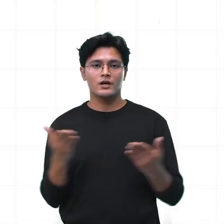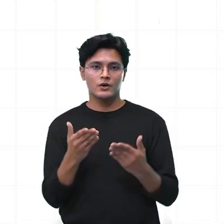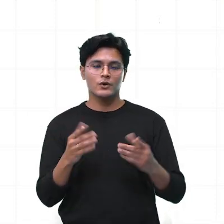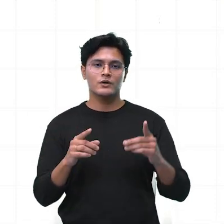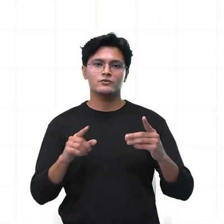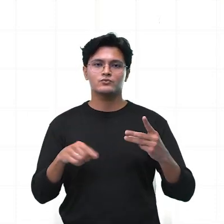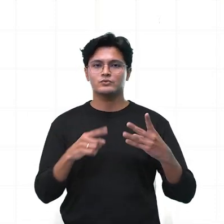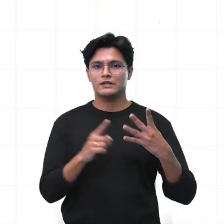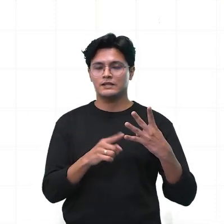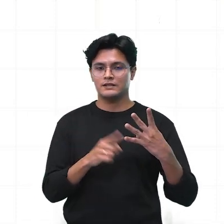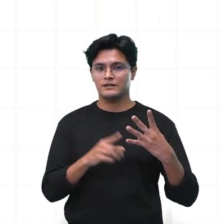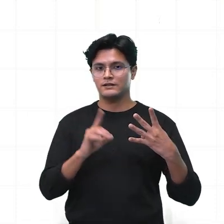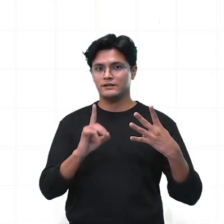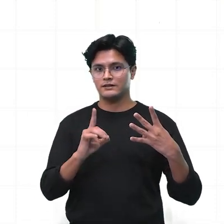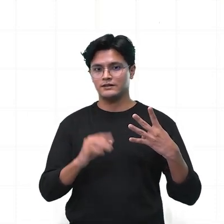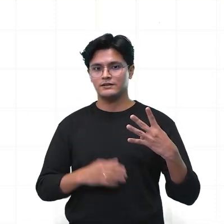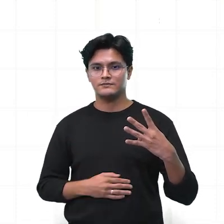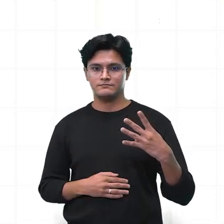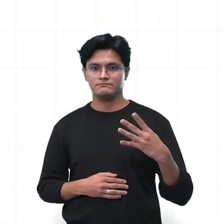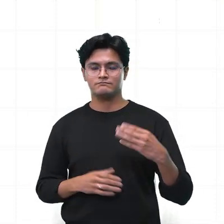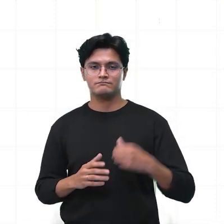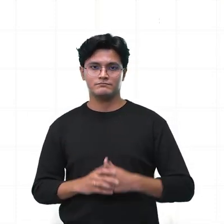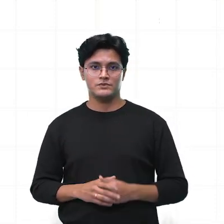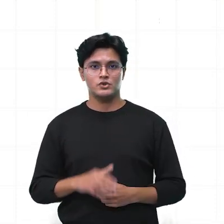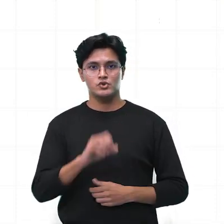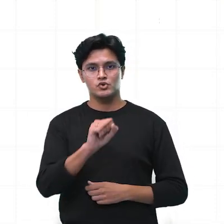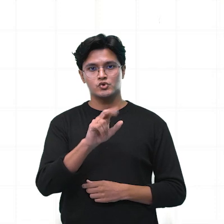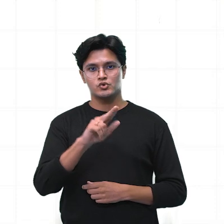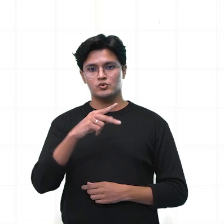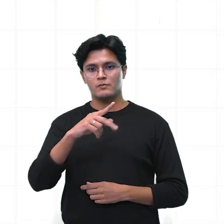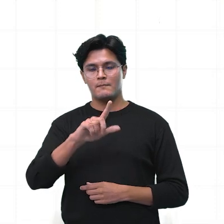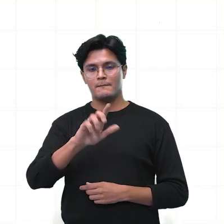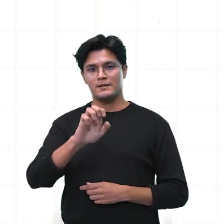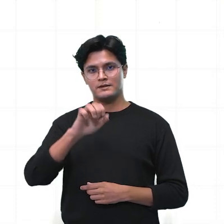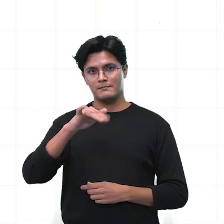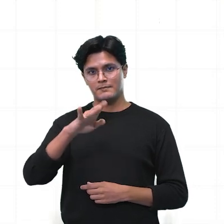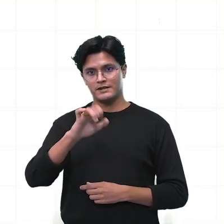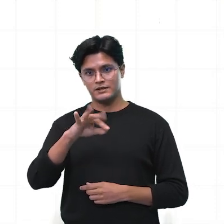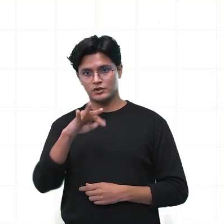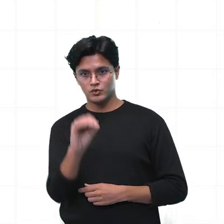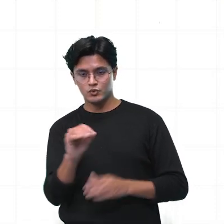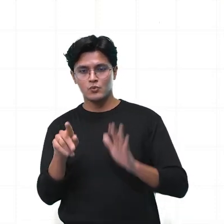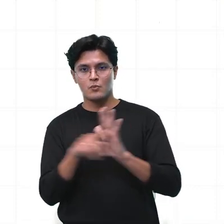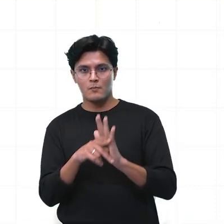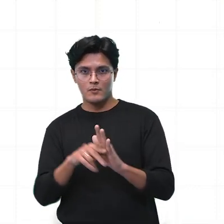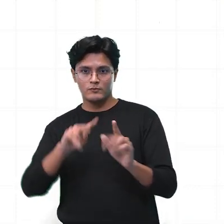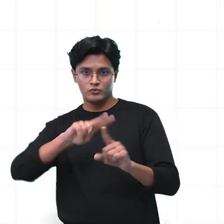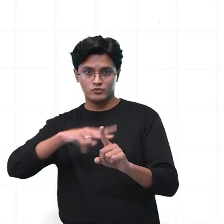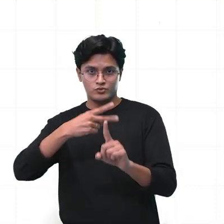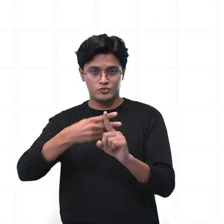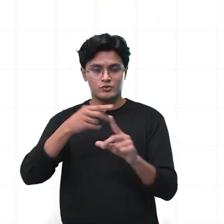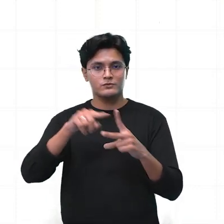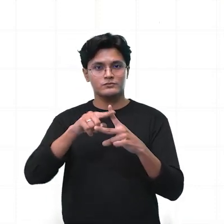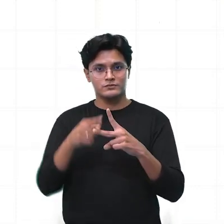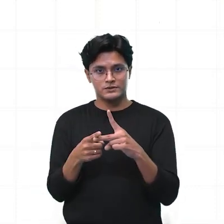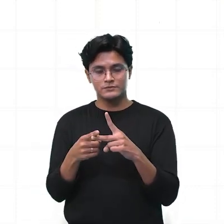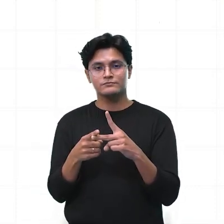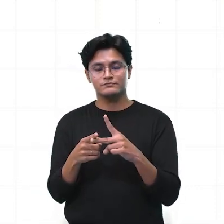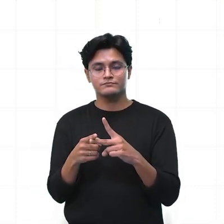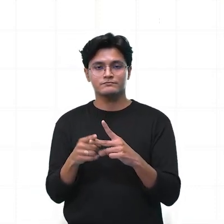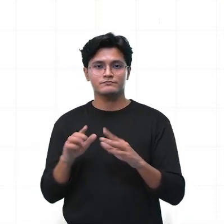dobro do ângulo. O suplemento do dobro. Ora, se o dobro é 2x, o